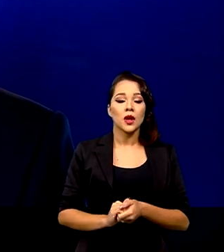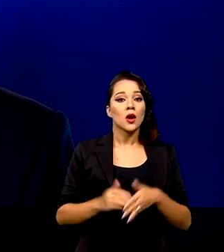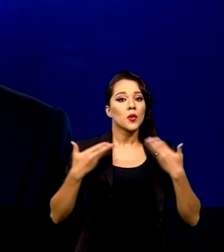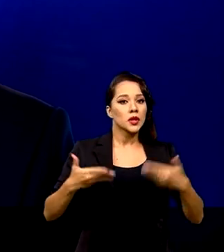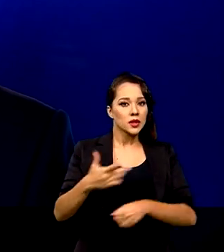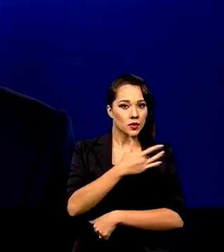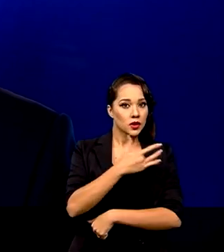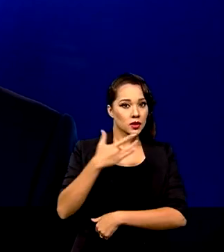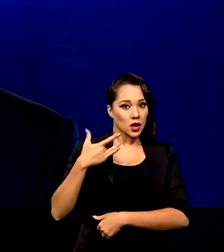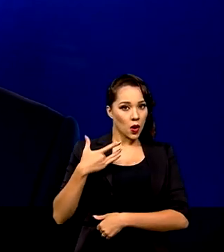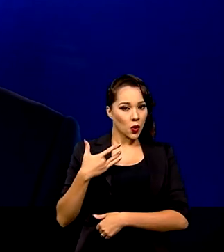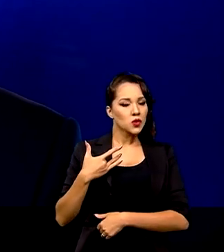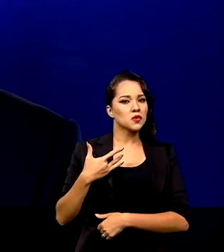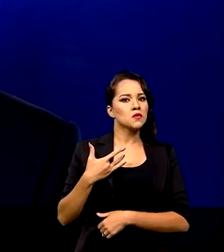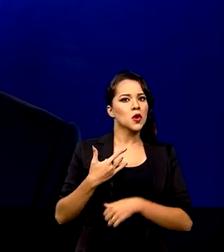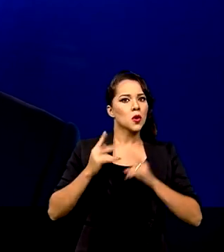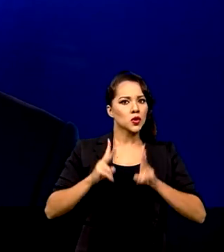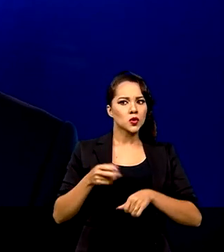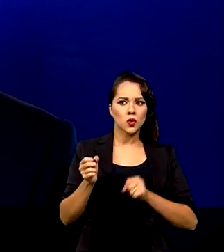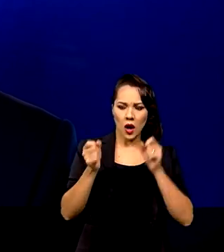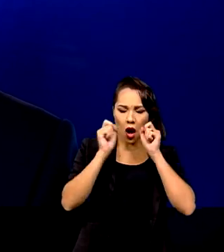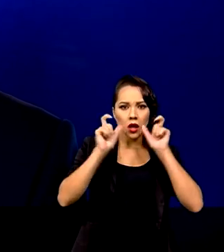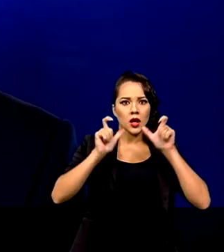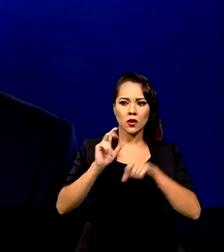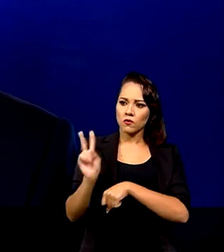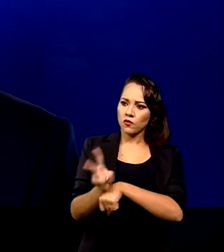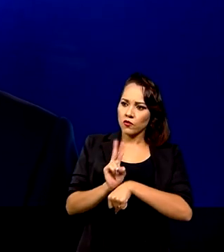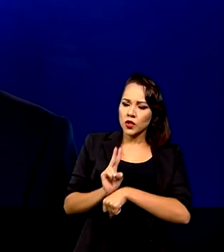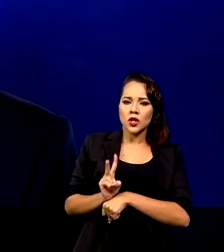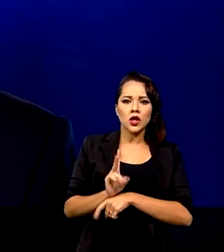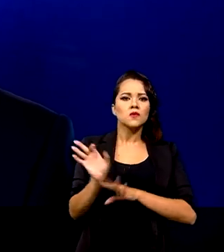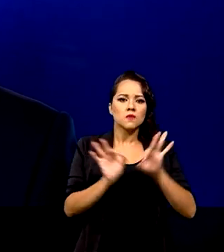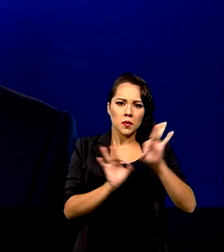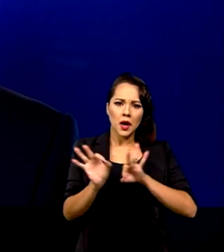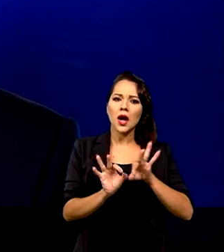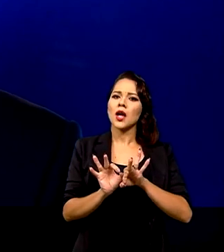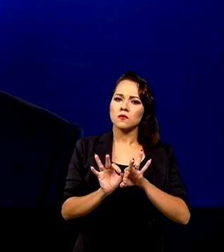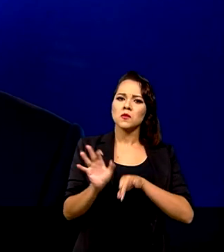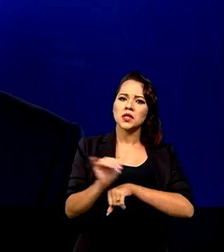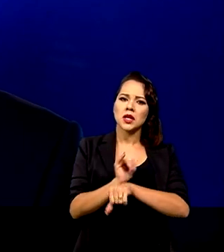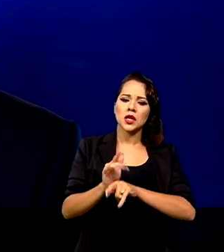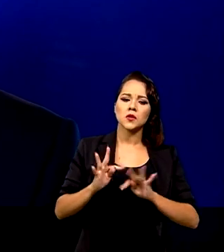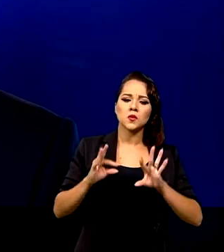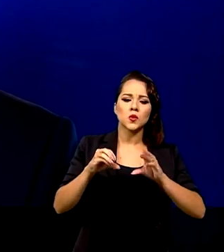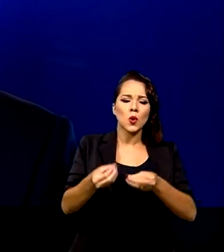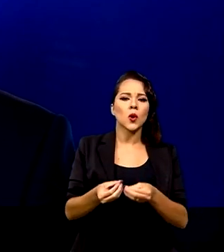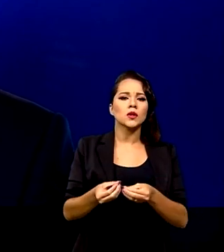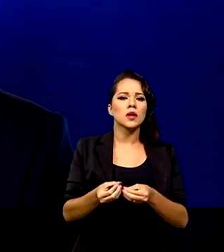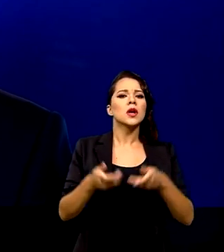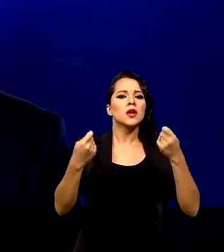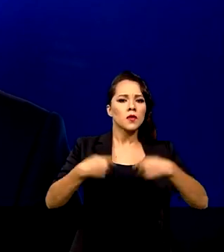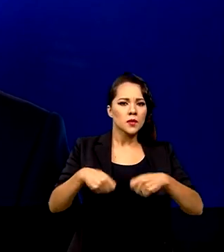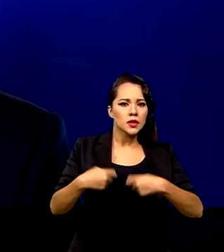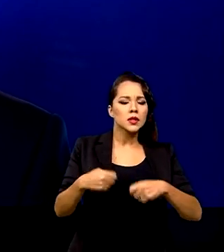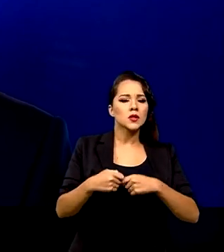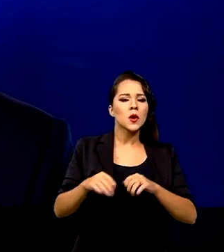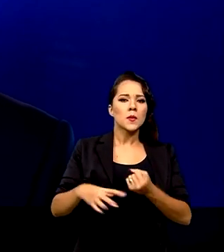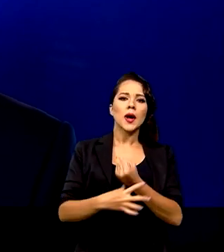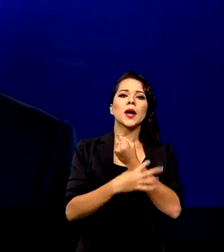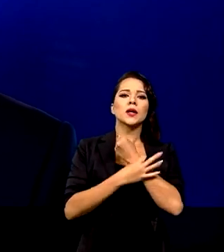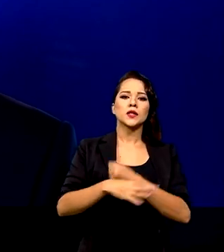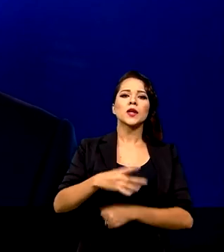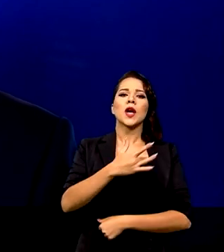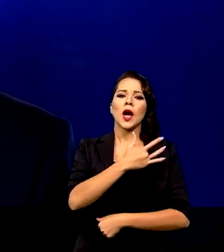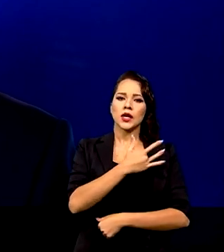Saúde permanece vigilante e preparado para adotar todas as ações necessárias para garantir